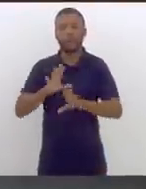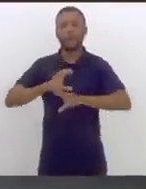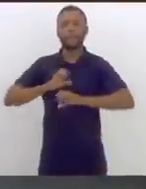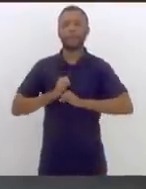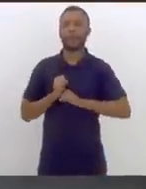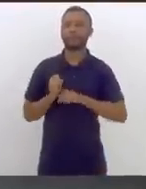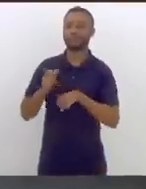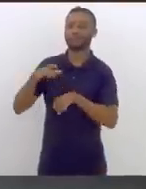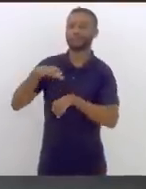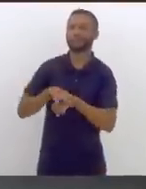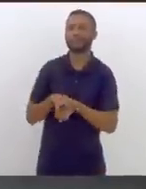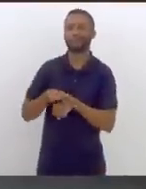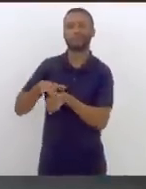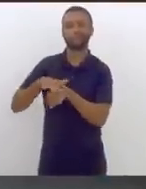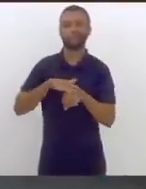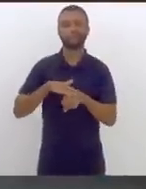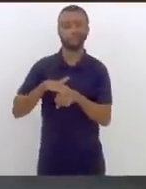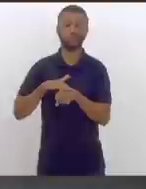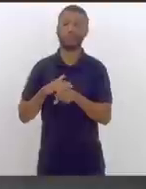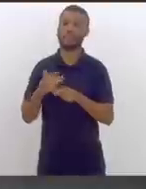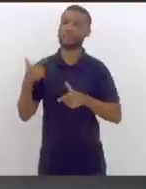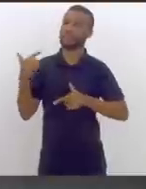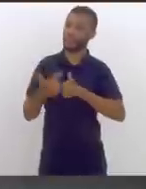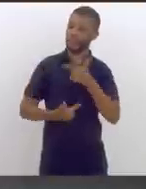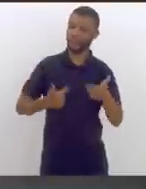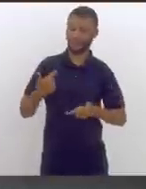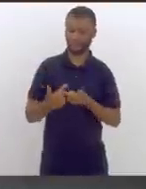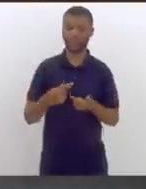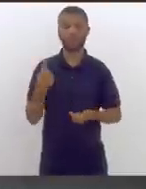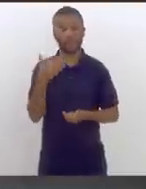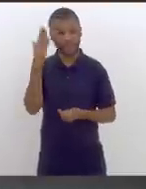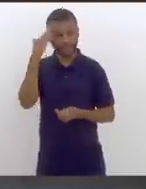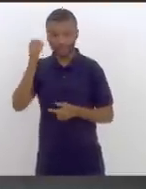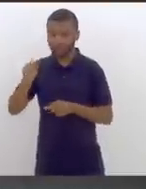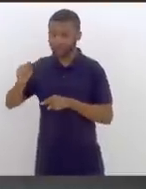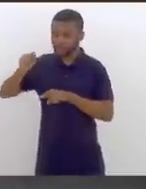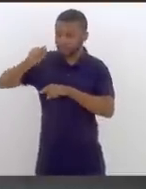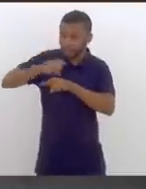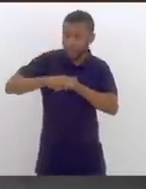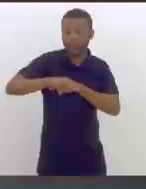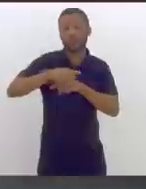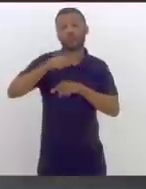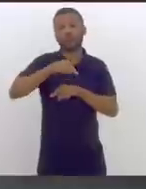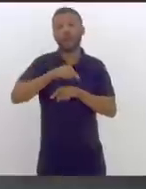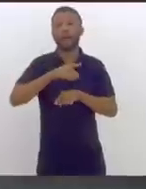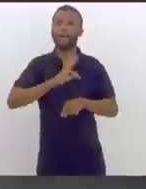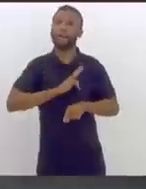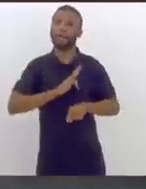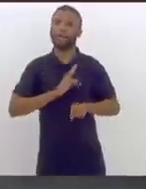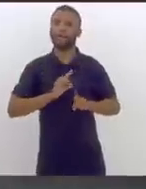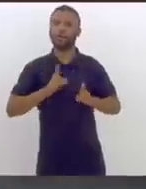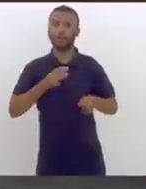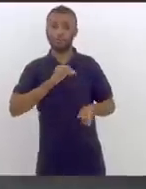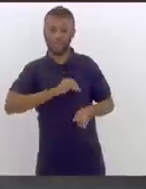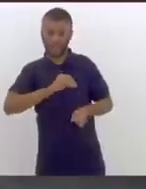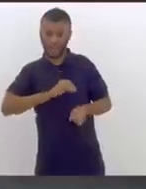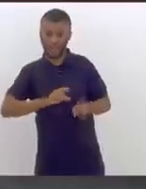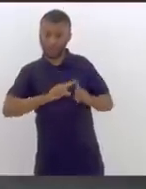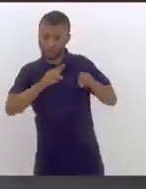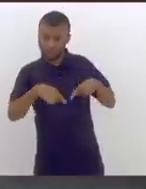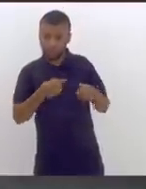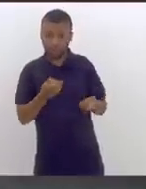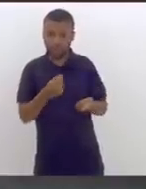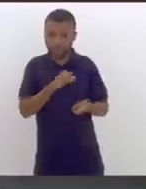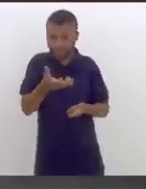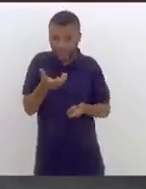porque nós sabemos quando ingressamos na Polícia Militar que o salário do servidor público não é um salário se quiser empreender você monta o aplicativo